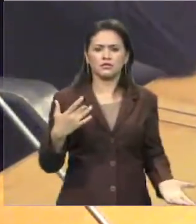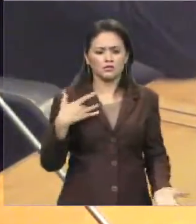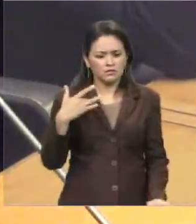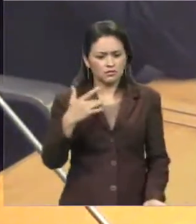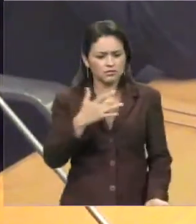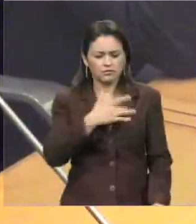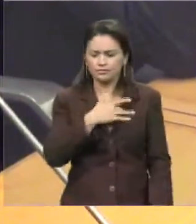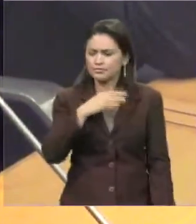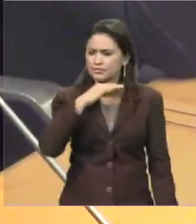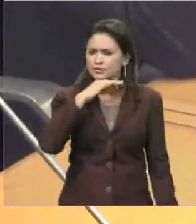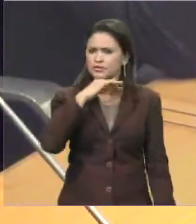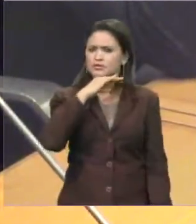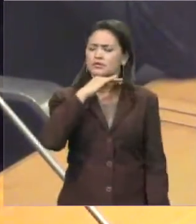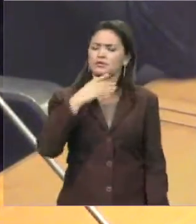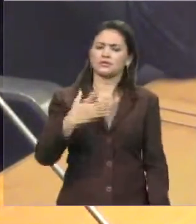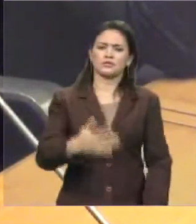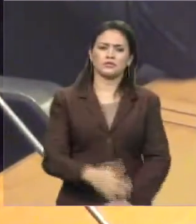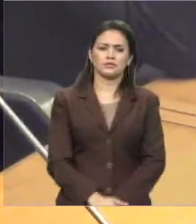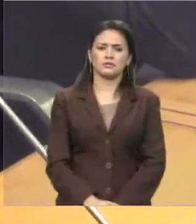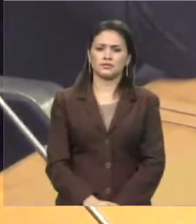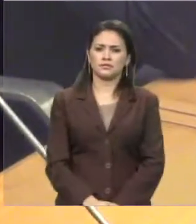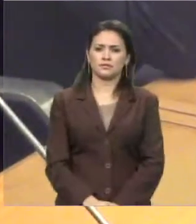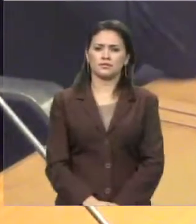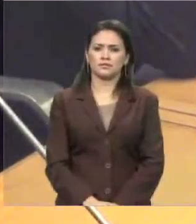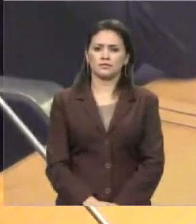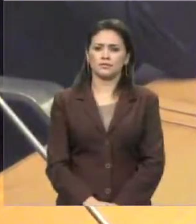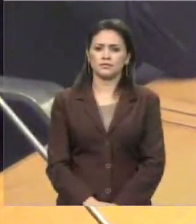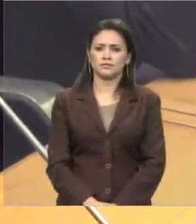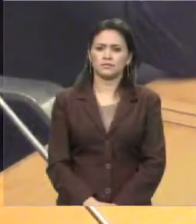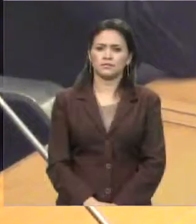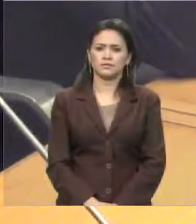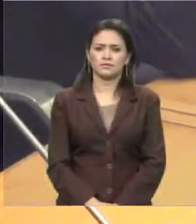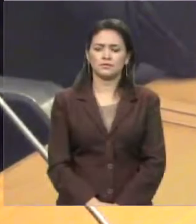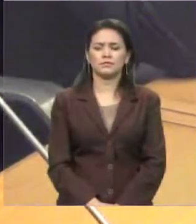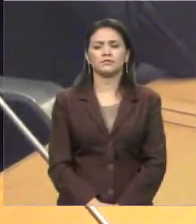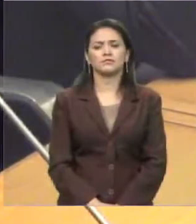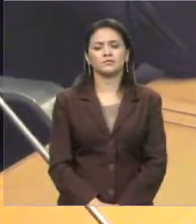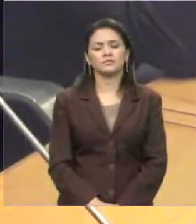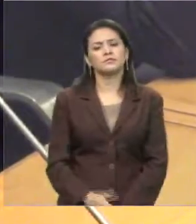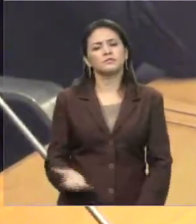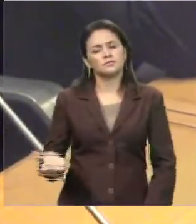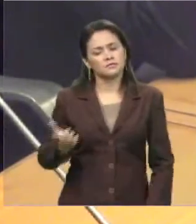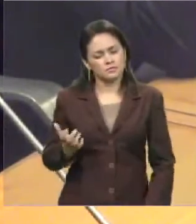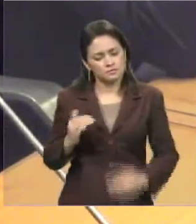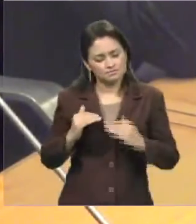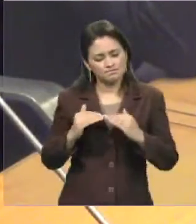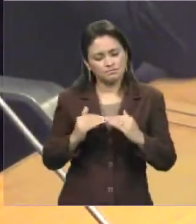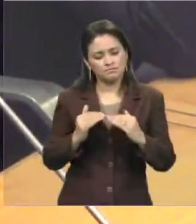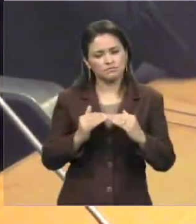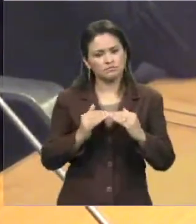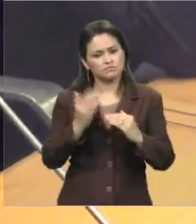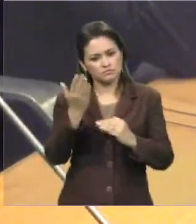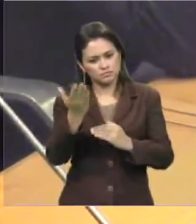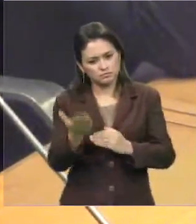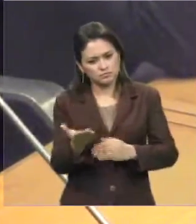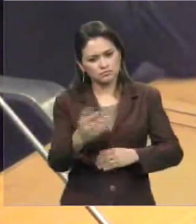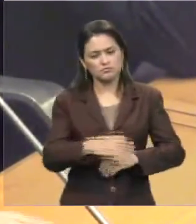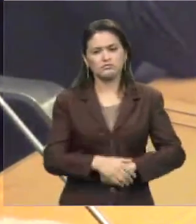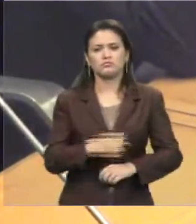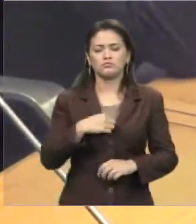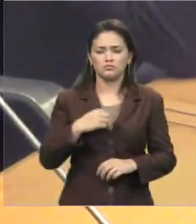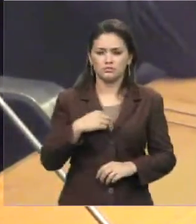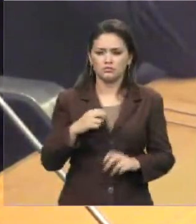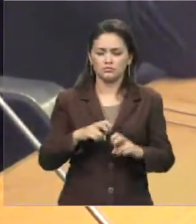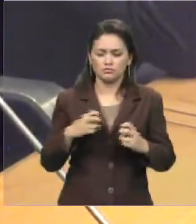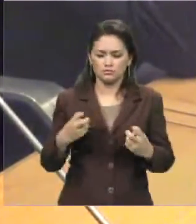anda muito decadente. Eu só quero me colocar ao lado de Vossa Excelência, como então membro titular